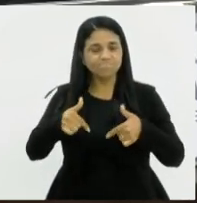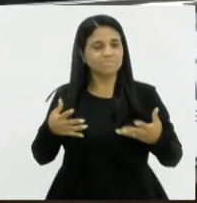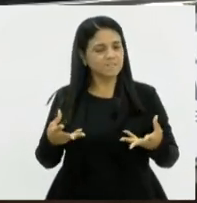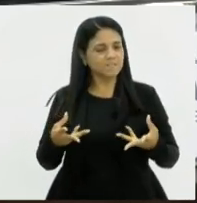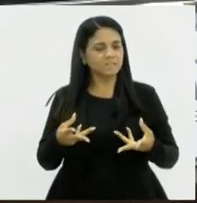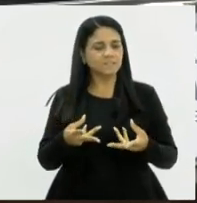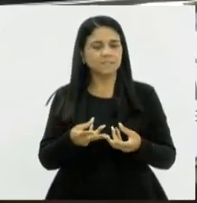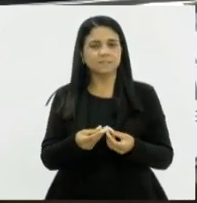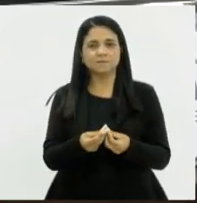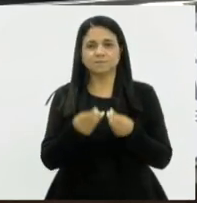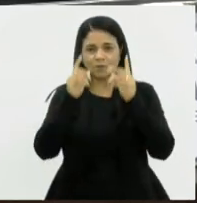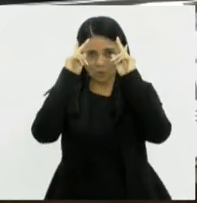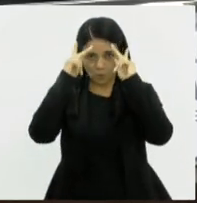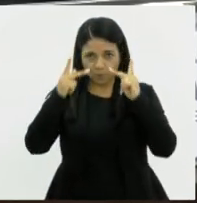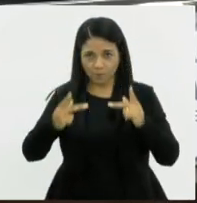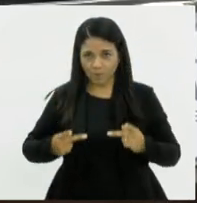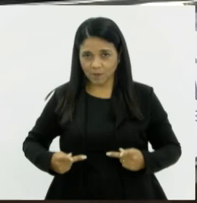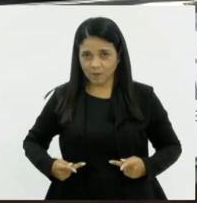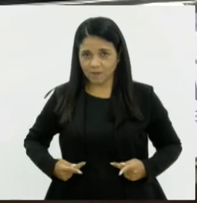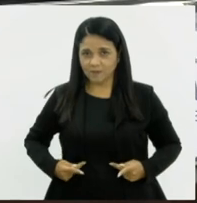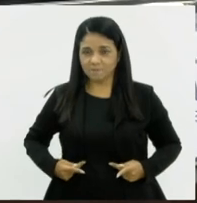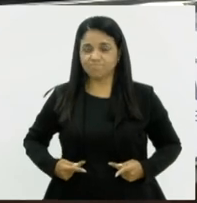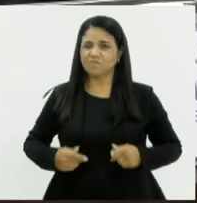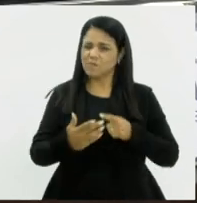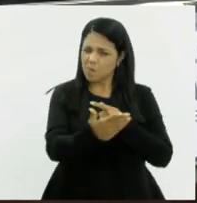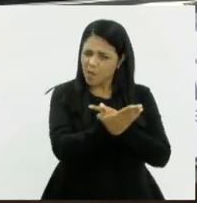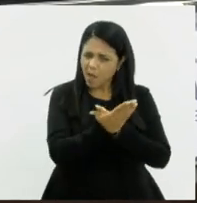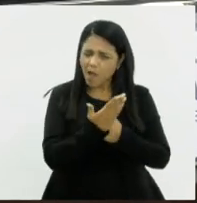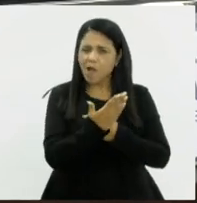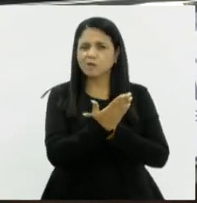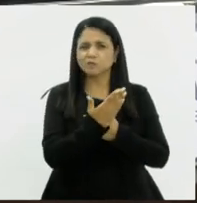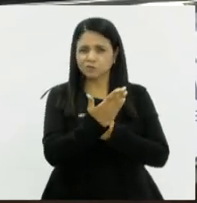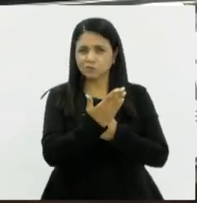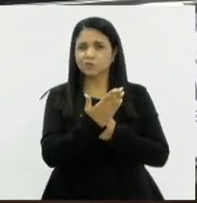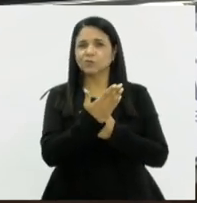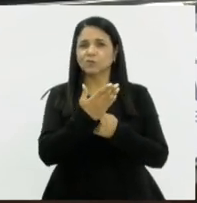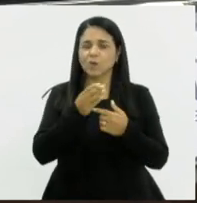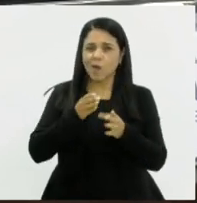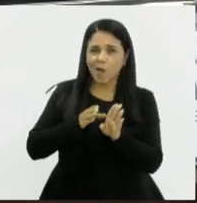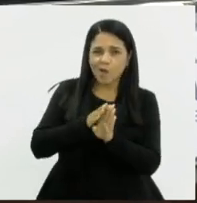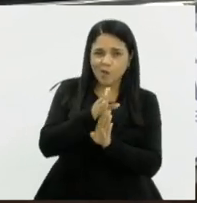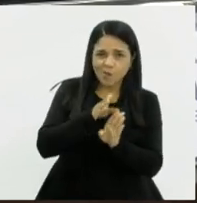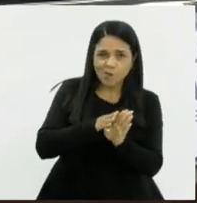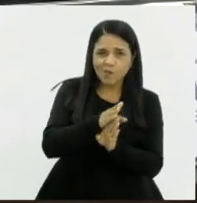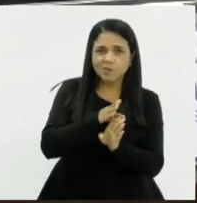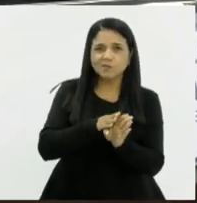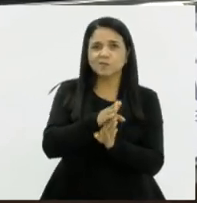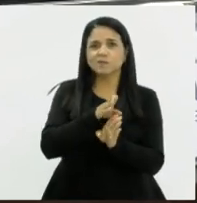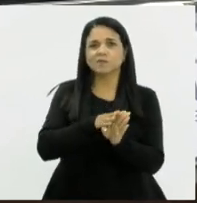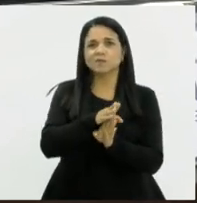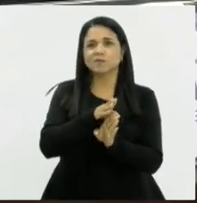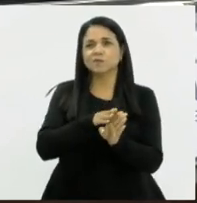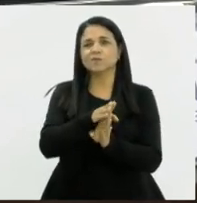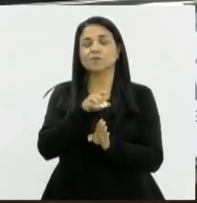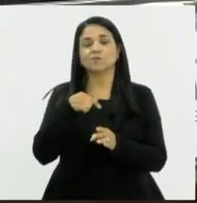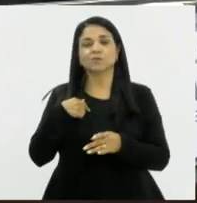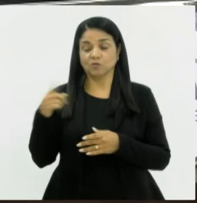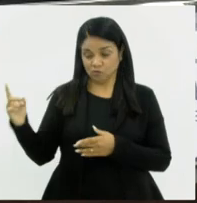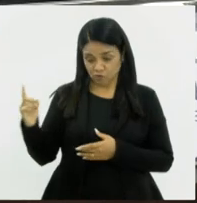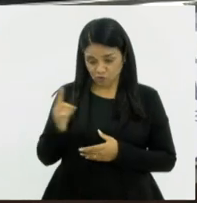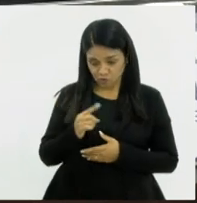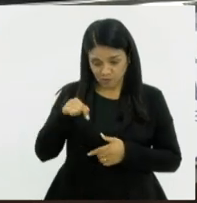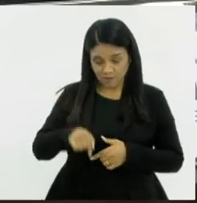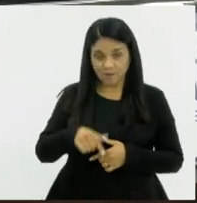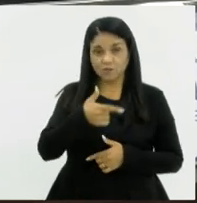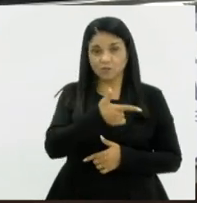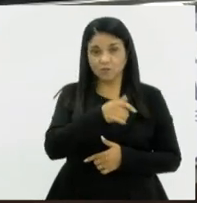sensibilidade humana. E você me ajudou muito também, com seus aconselhamentos, que quando eu cheguei aqui em